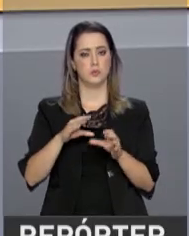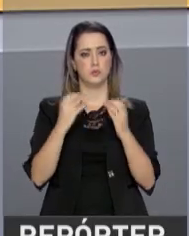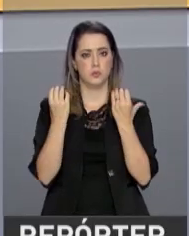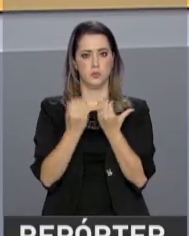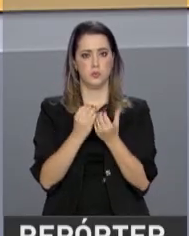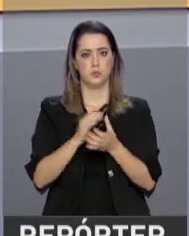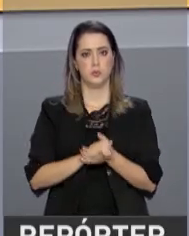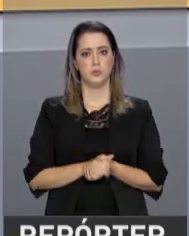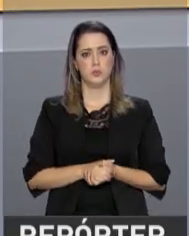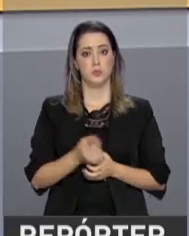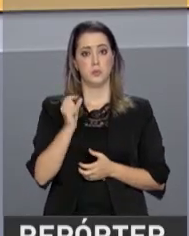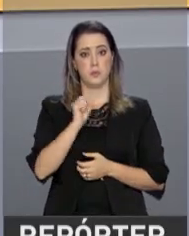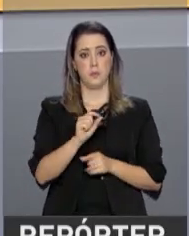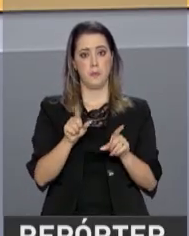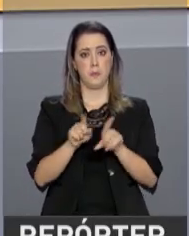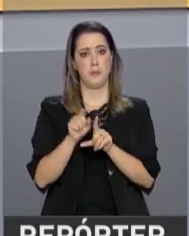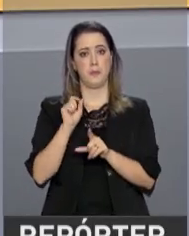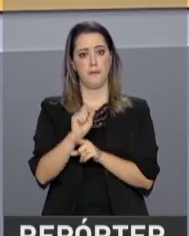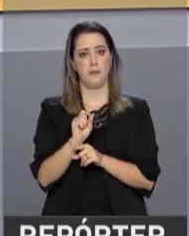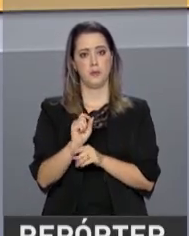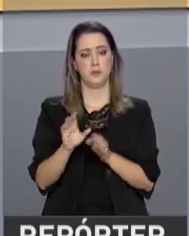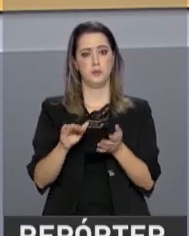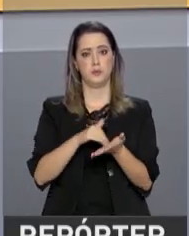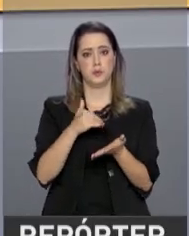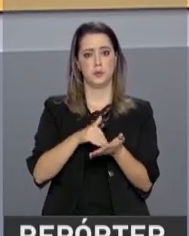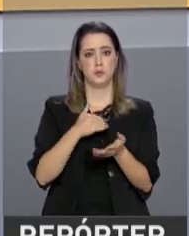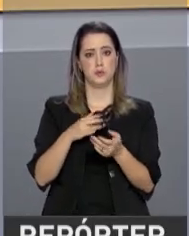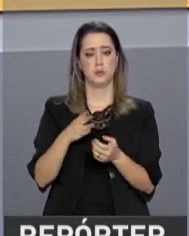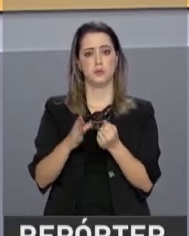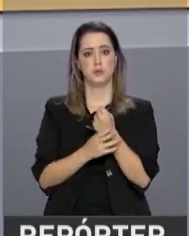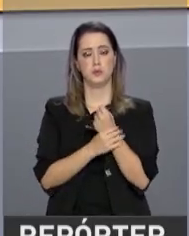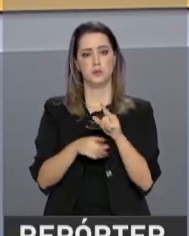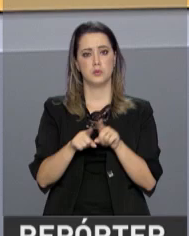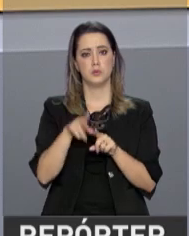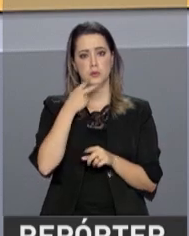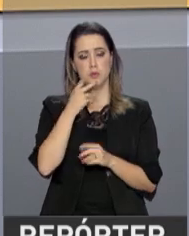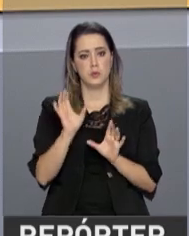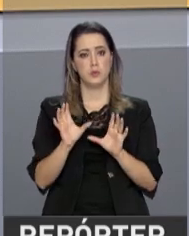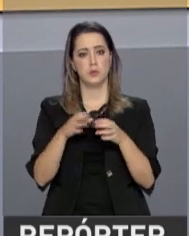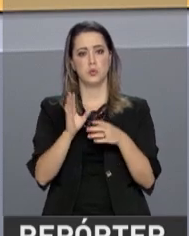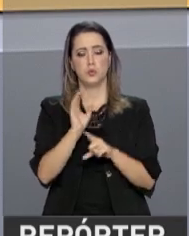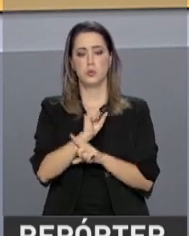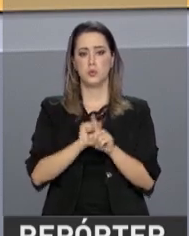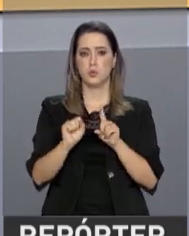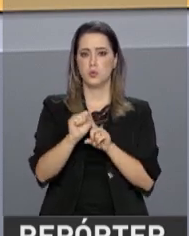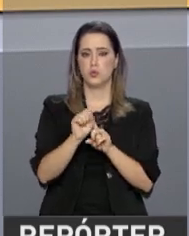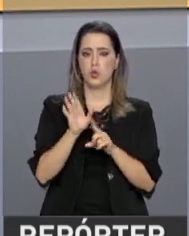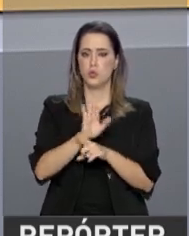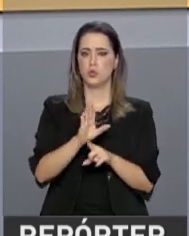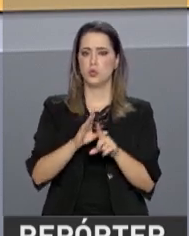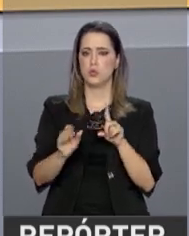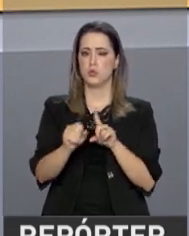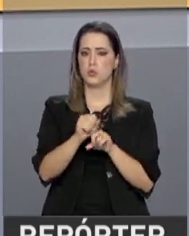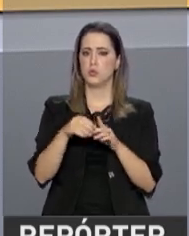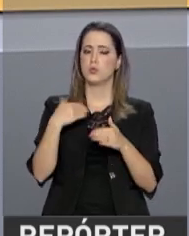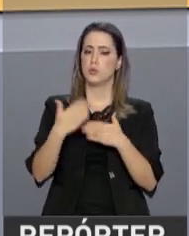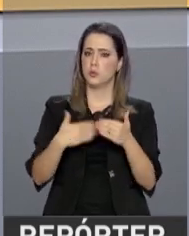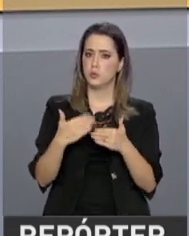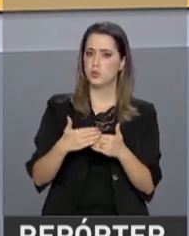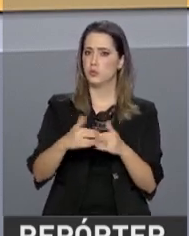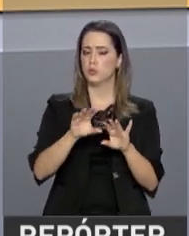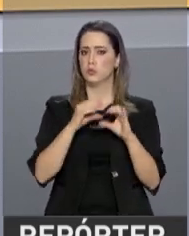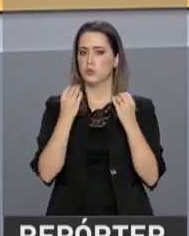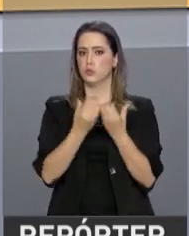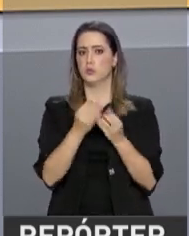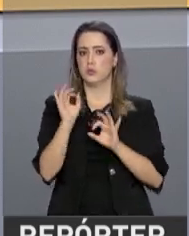em nota a secretaria de segurança do rio de janeiro reafirmou que os programas sociais nessas comunidades vão ser mantidos e que